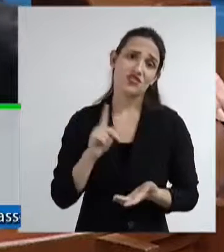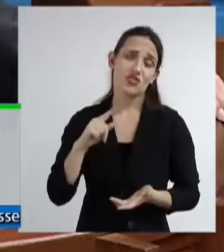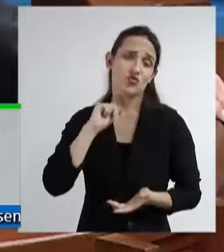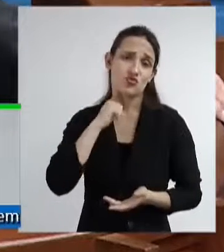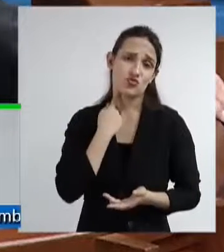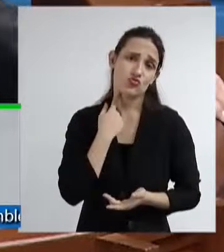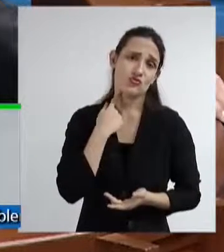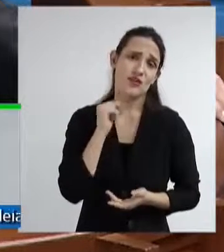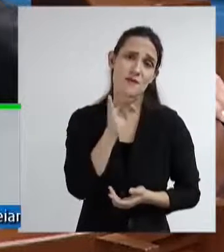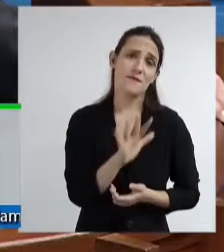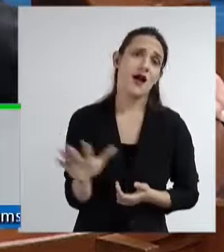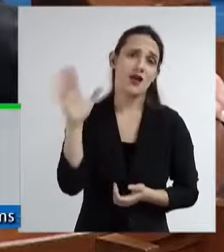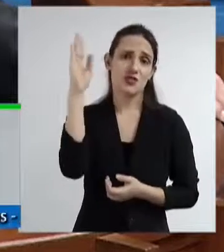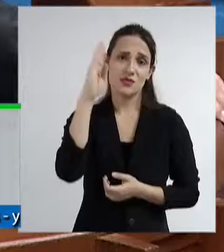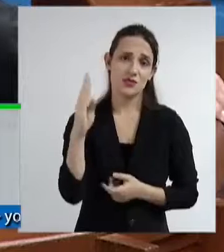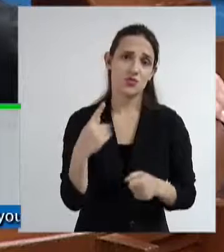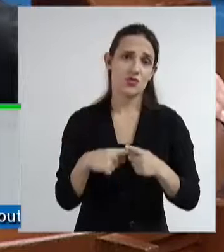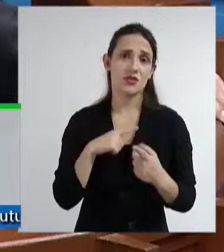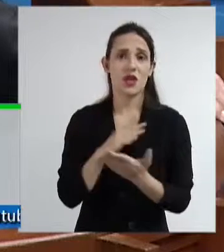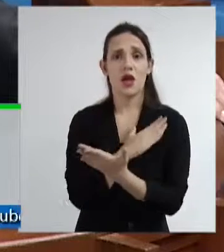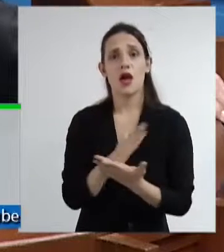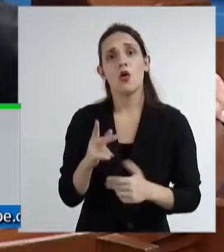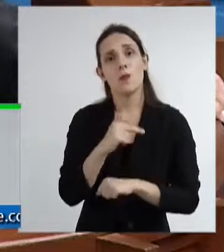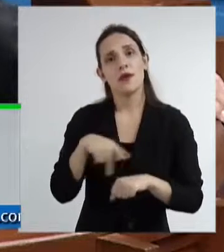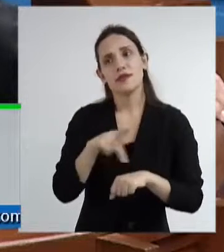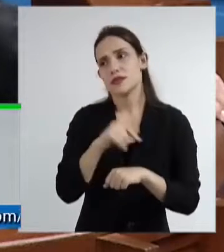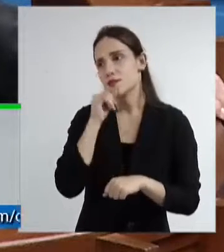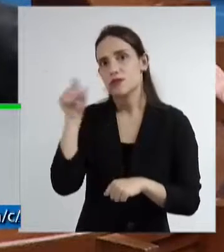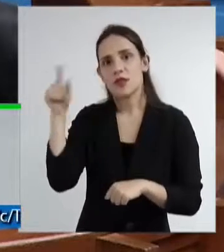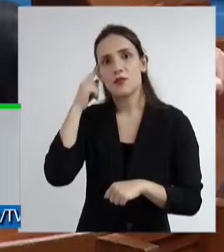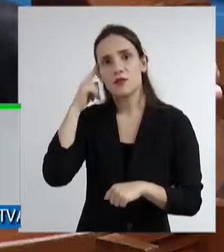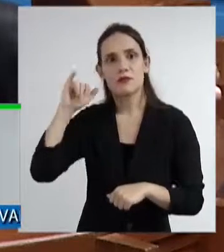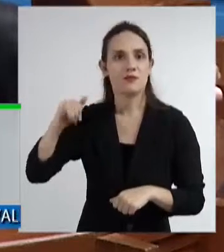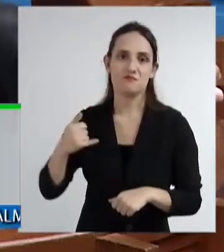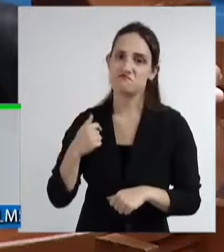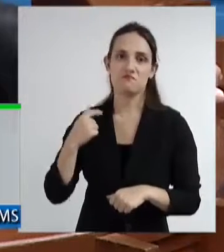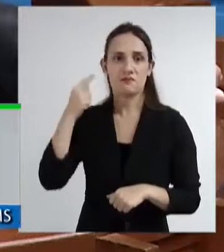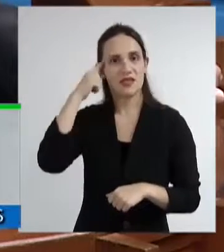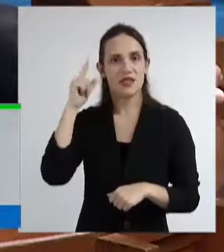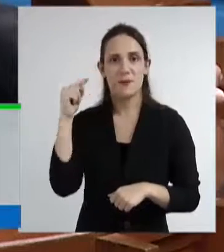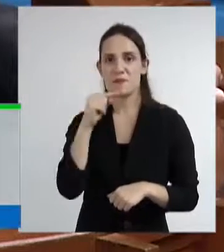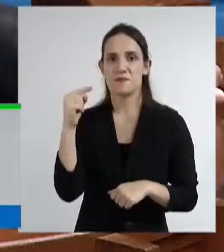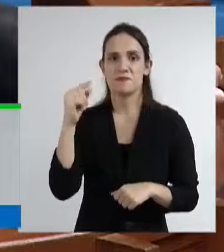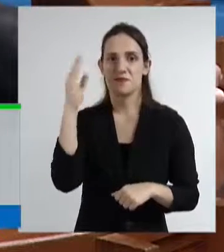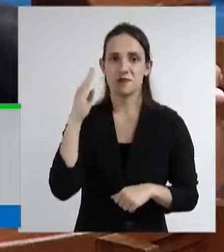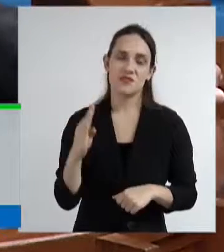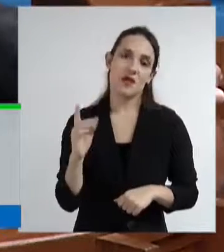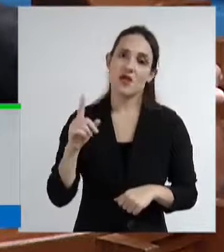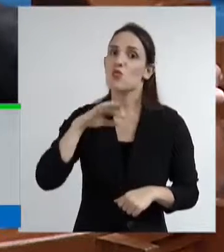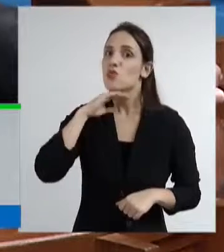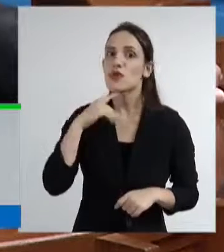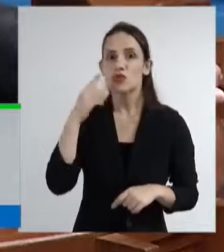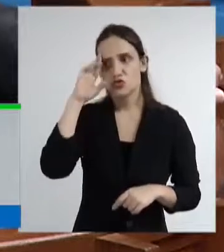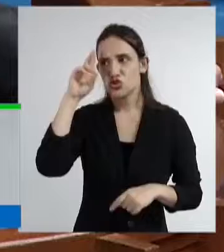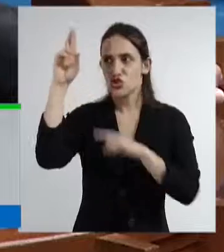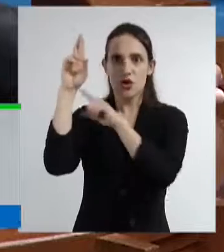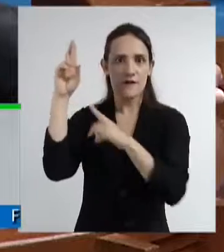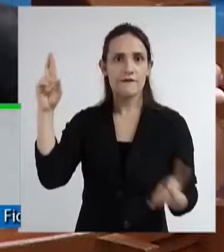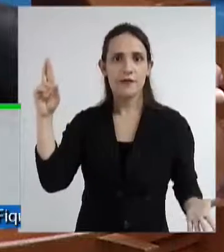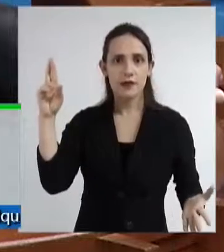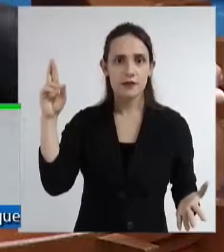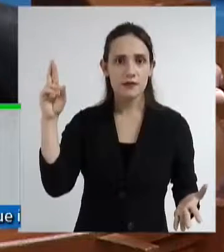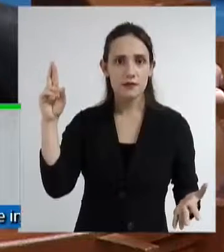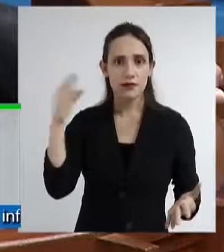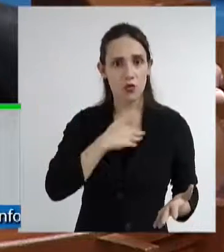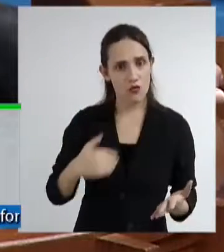é negativa. Por exemplo, em alguns países, como no Japão, pega muito mal uma autoridade do Estado, tão bem